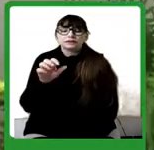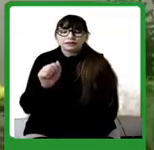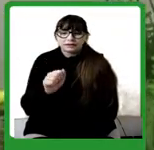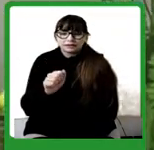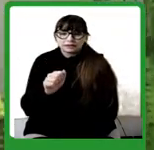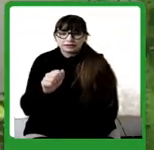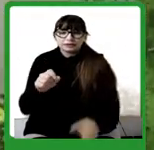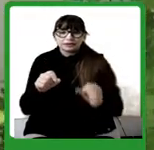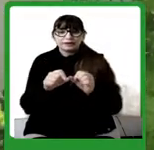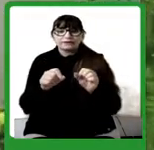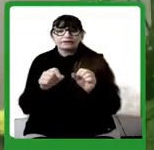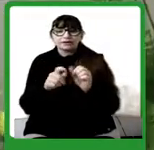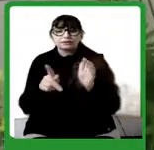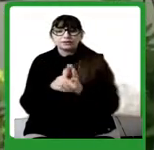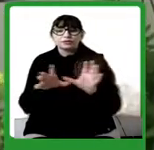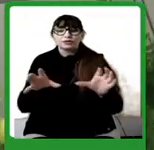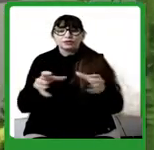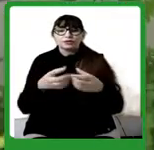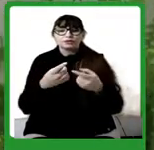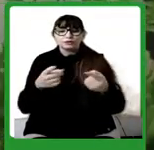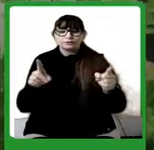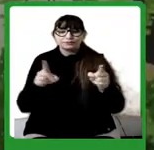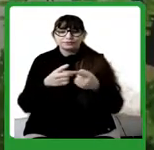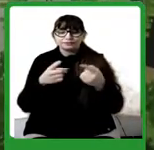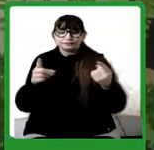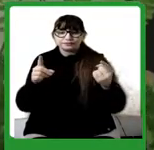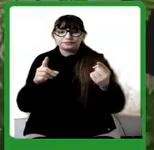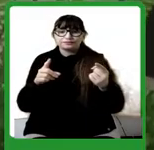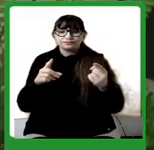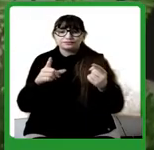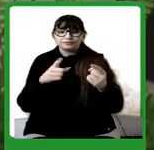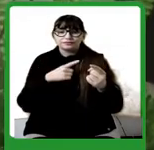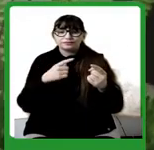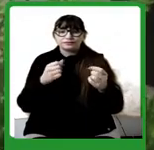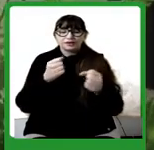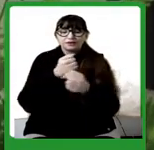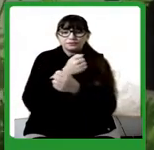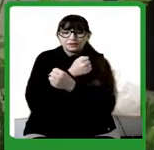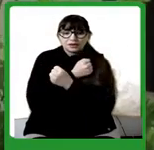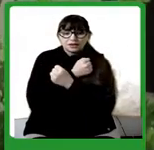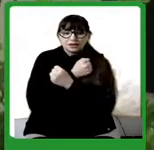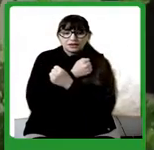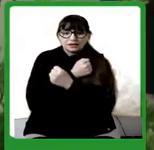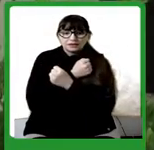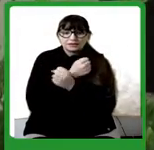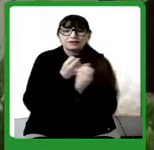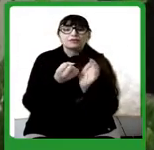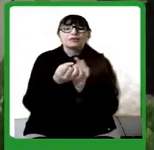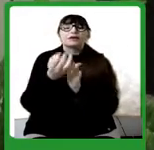Vou fazer, Carolina, semana que vem. Dona Maria, manda um abraço pra Ampere. Olha, Ampere, quantos Ampere é, será?